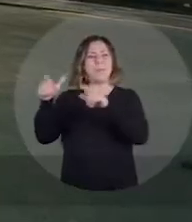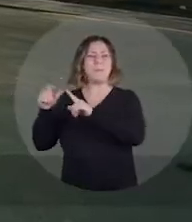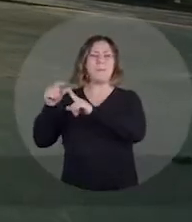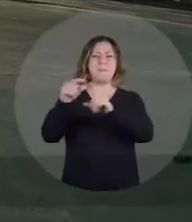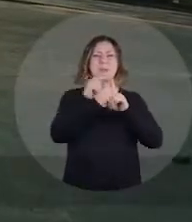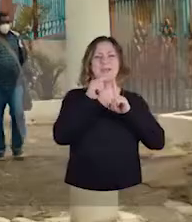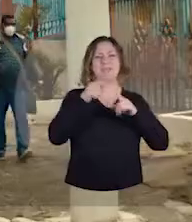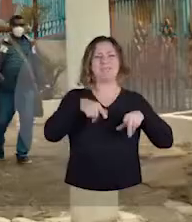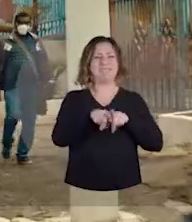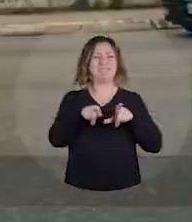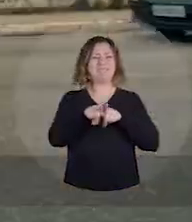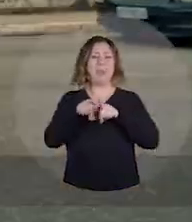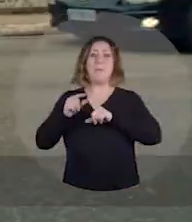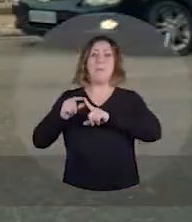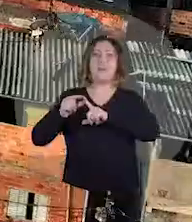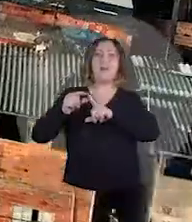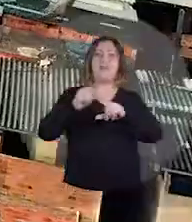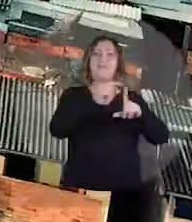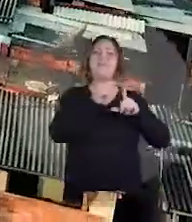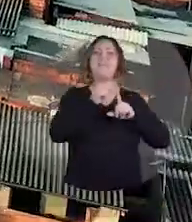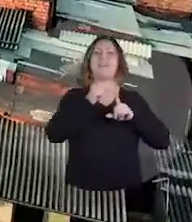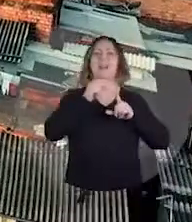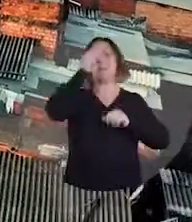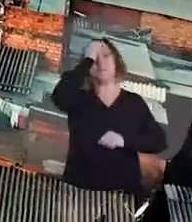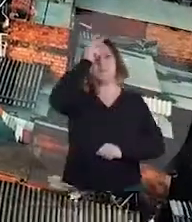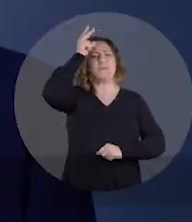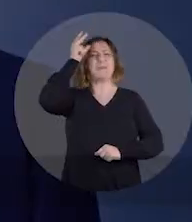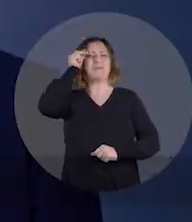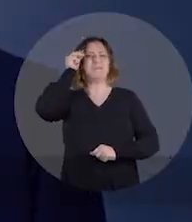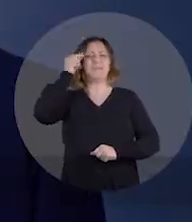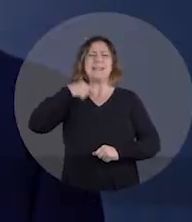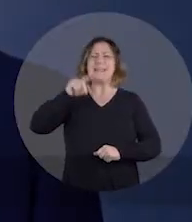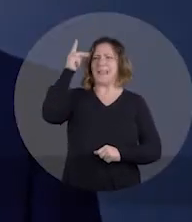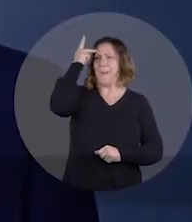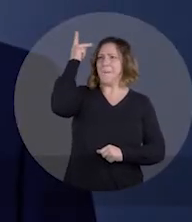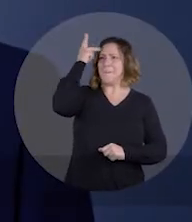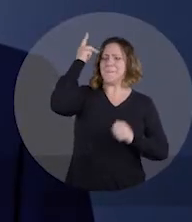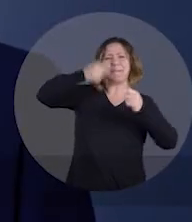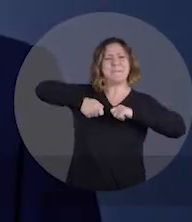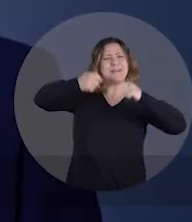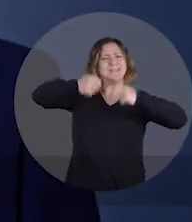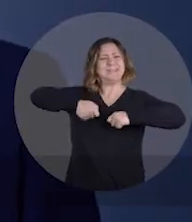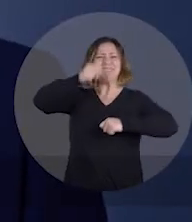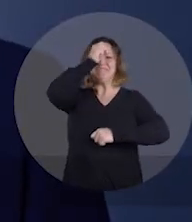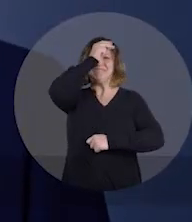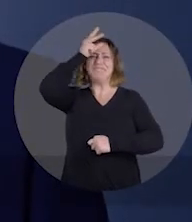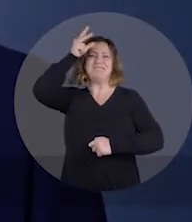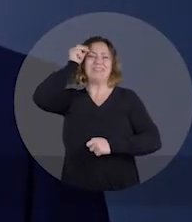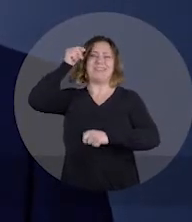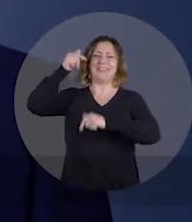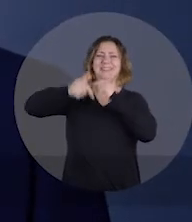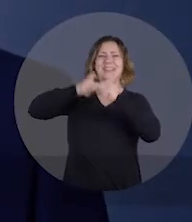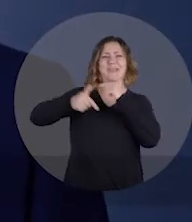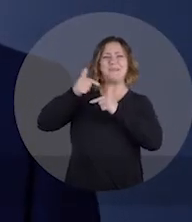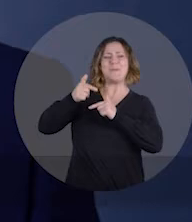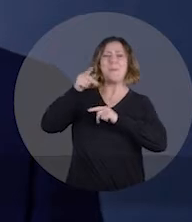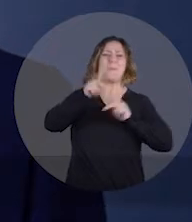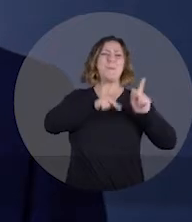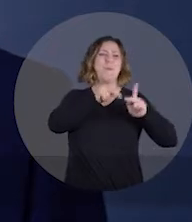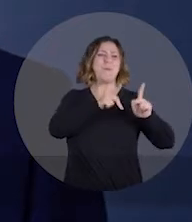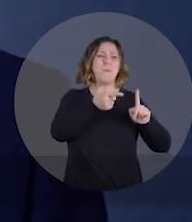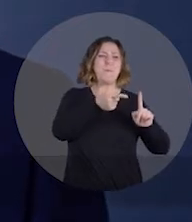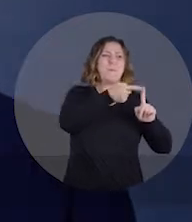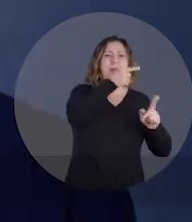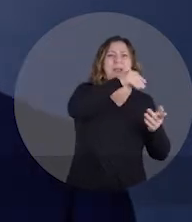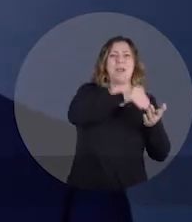partir da Periferia é a voz da Periferia na Prefeitura São Paulo precisa de um é que trabalho pelo povo do primeiro